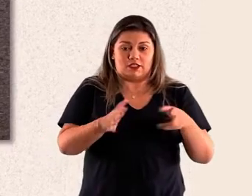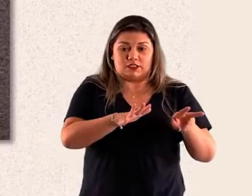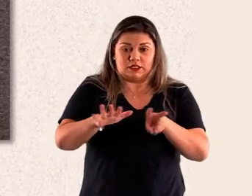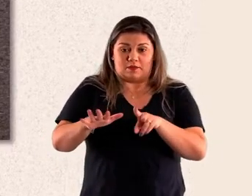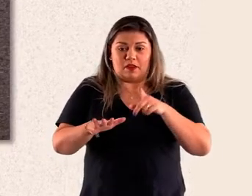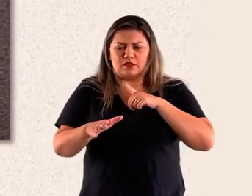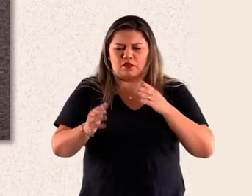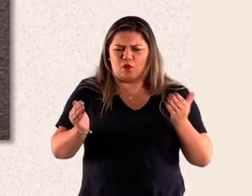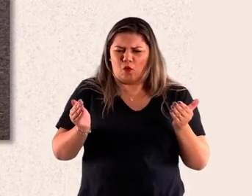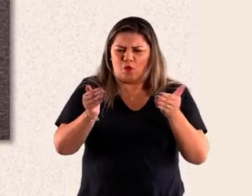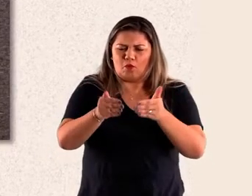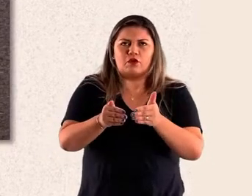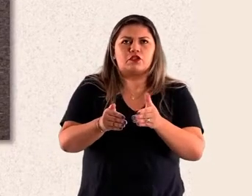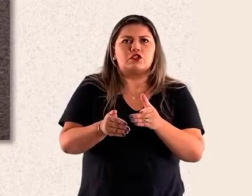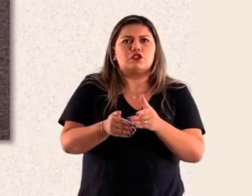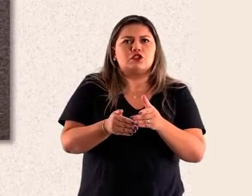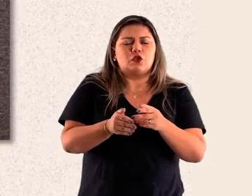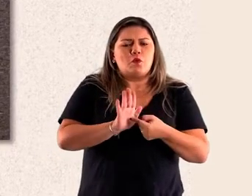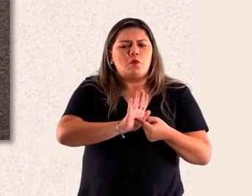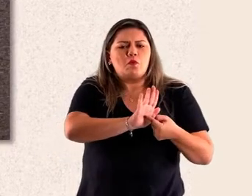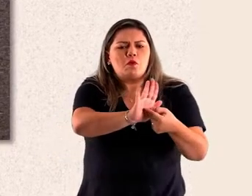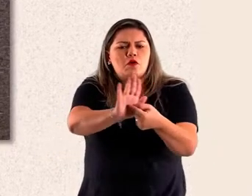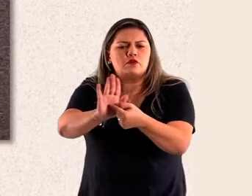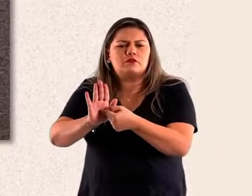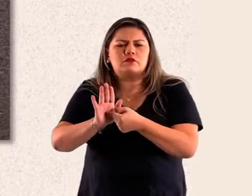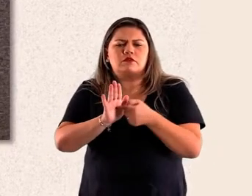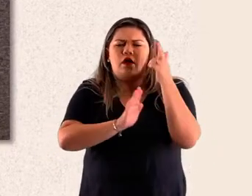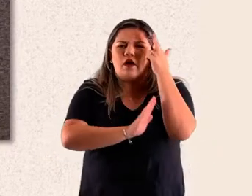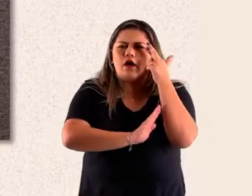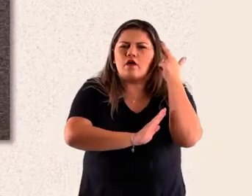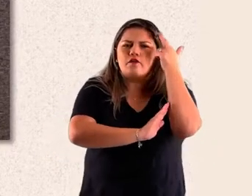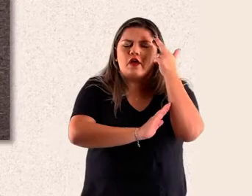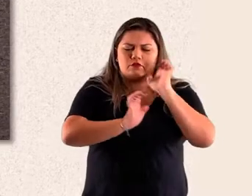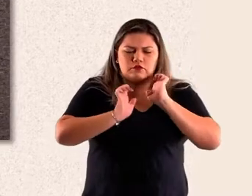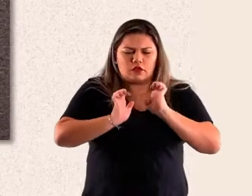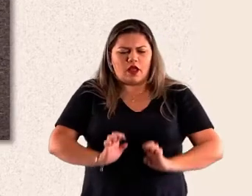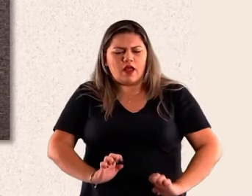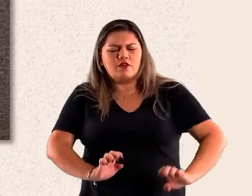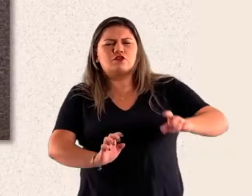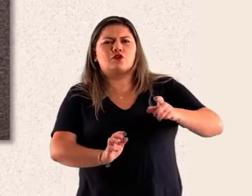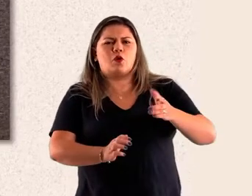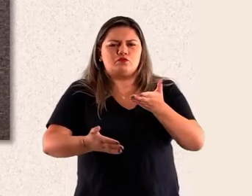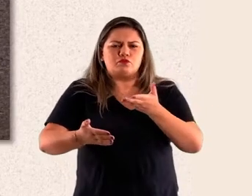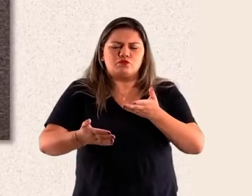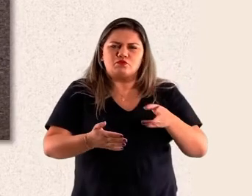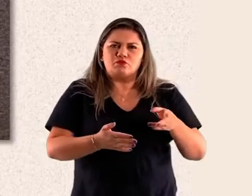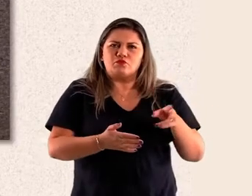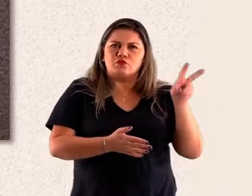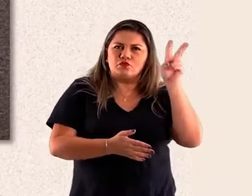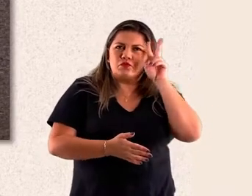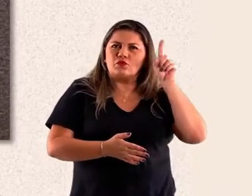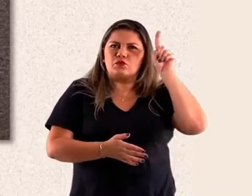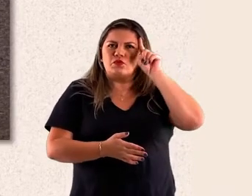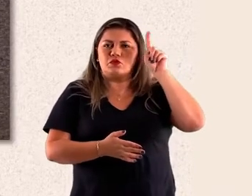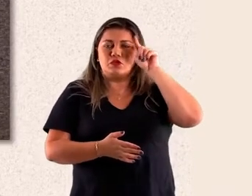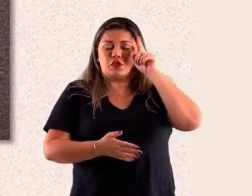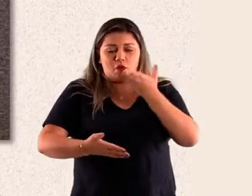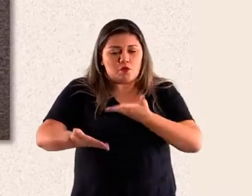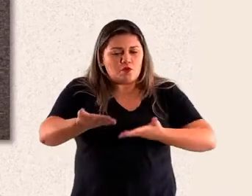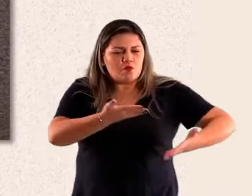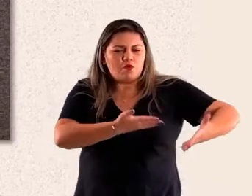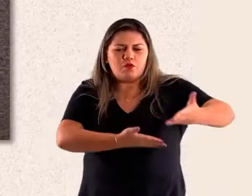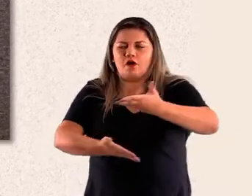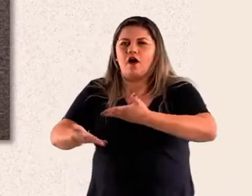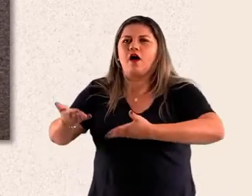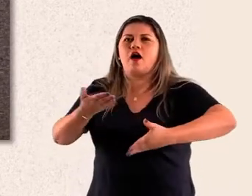objetivo trazer reflexões da ética no nosso dia a dia né ser um espaço de compartilhamento de ideias